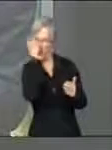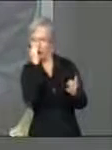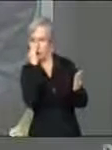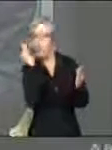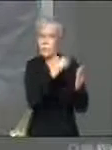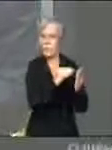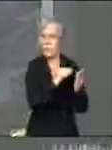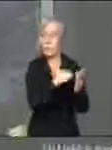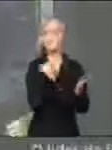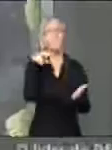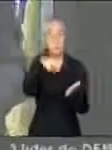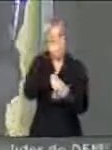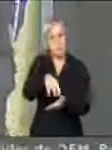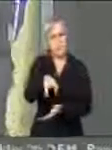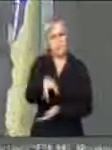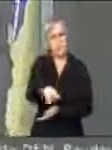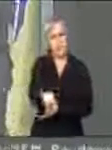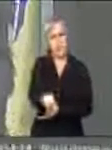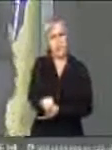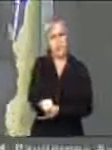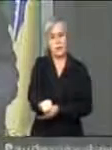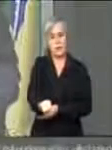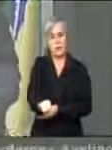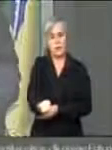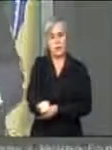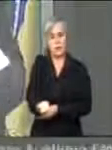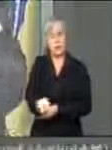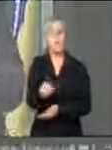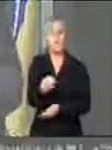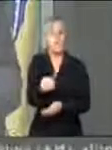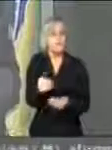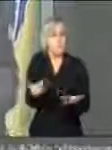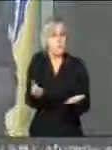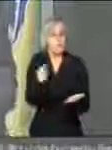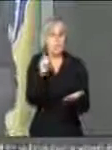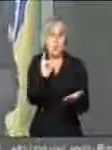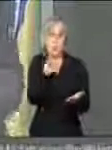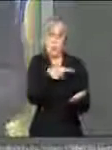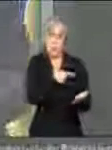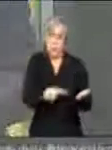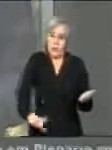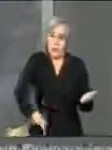impune, mesmo que seja o presidente da República.